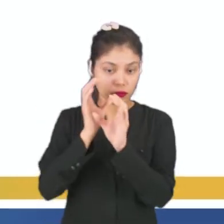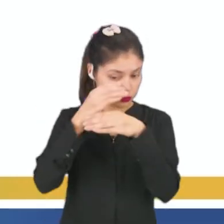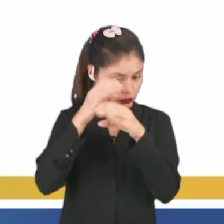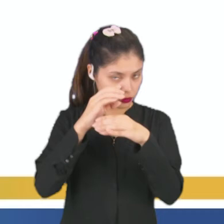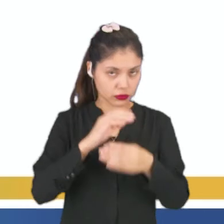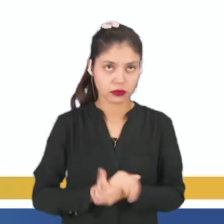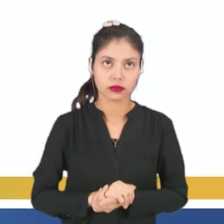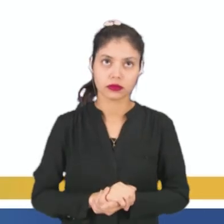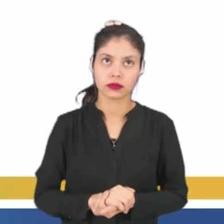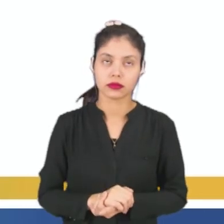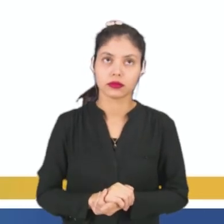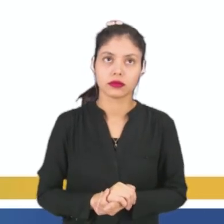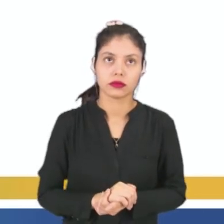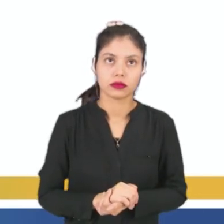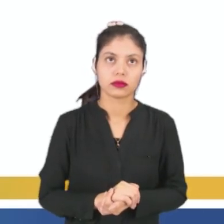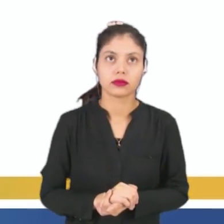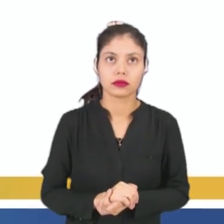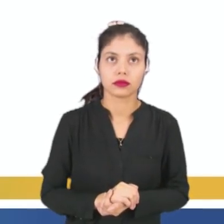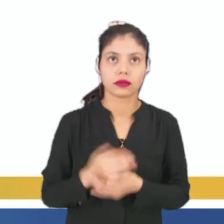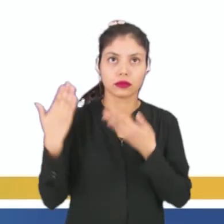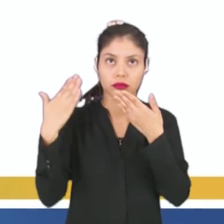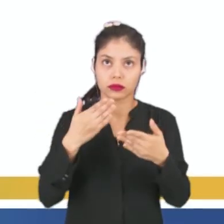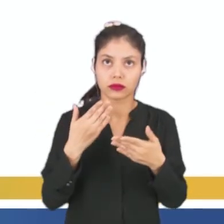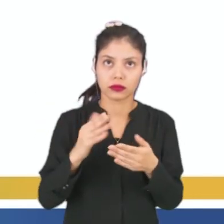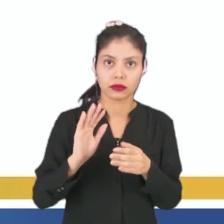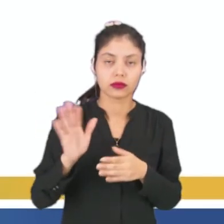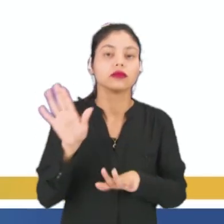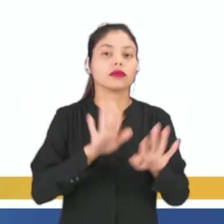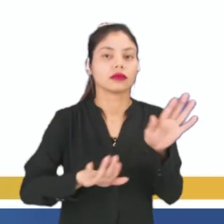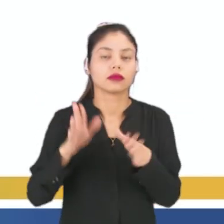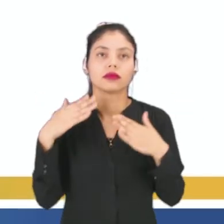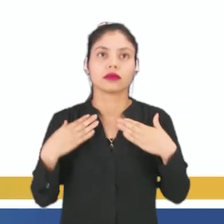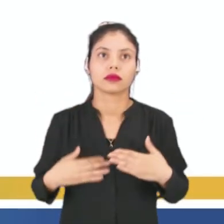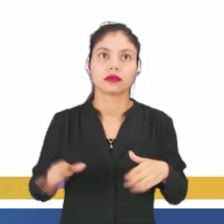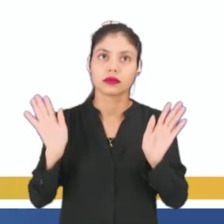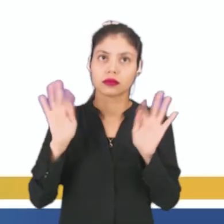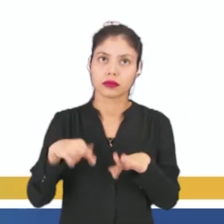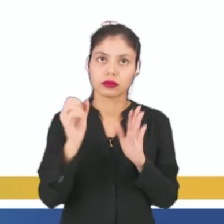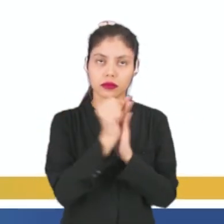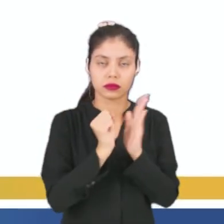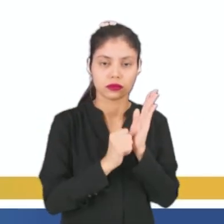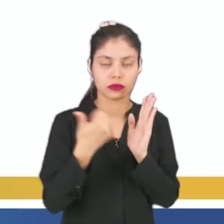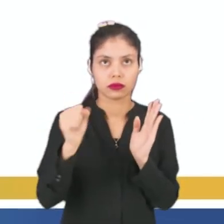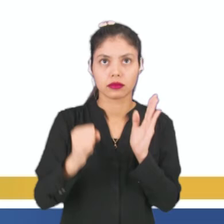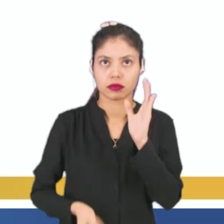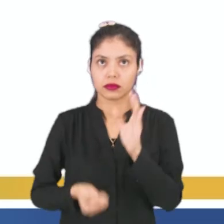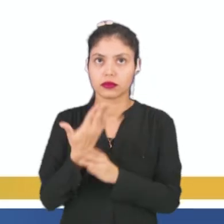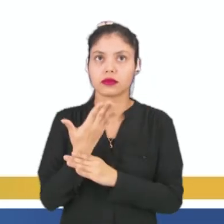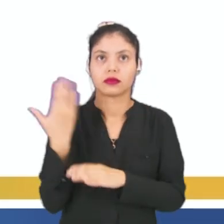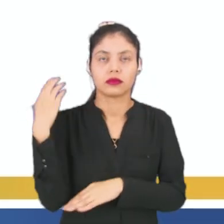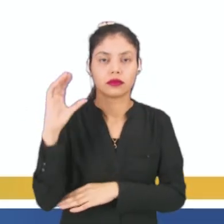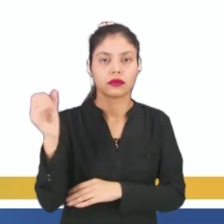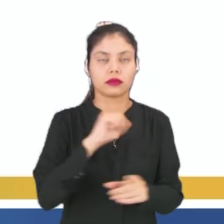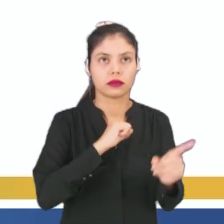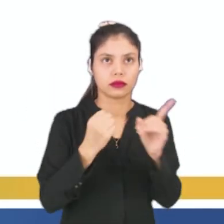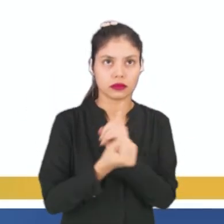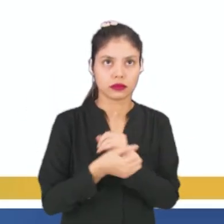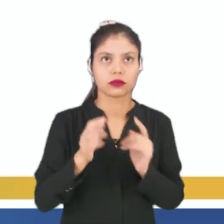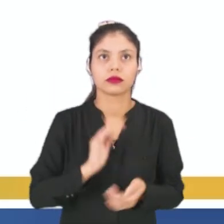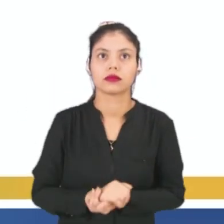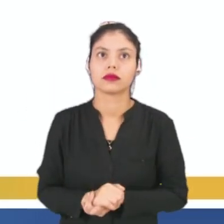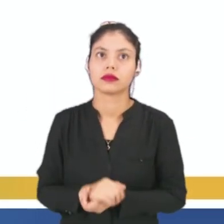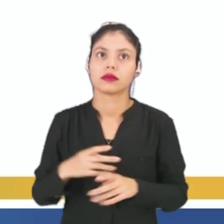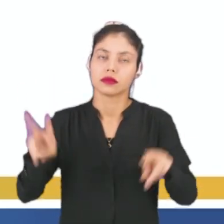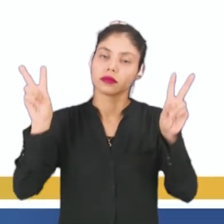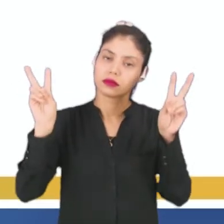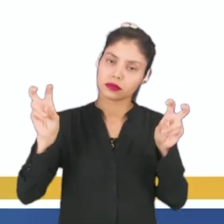desenvolvimento do microscópio, né, que foca no funcionamento do corpo humano, e no final do século XVIII surge as ciências sociais,